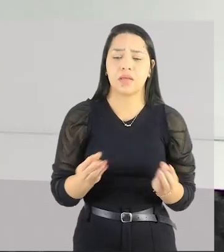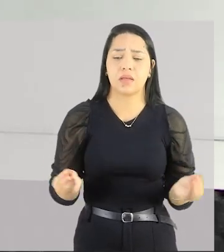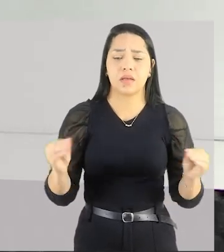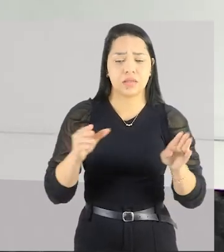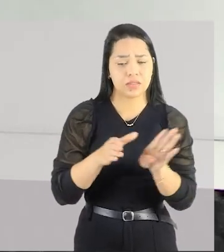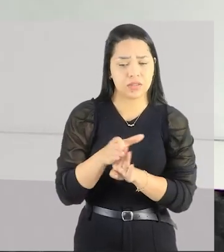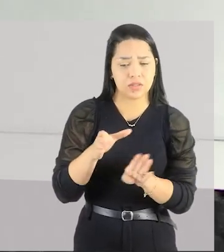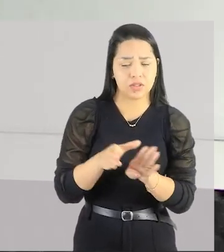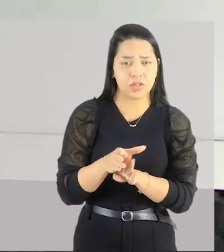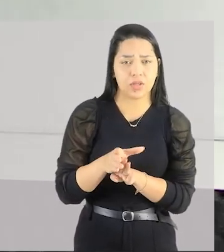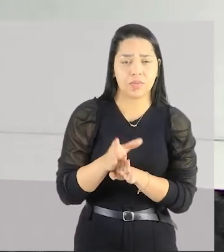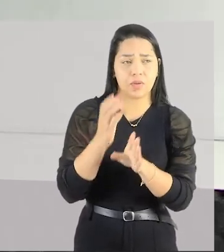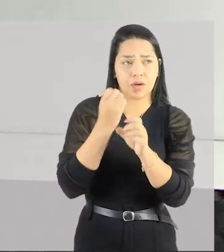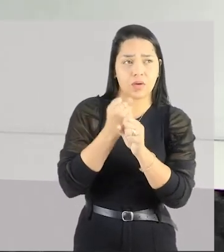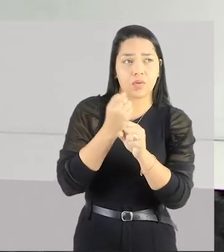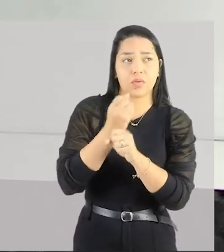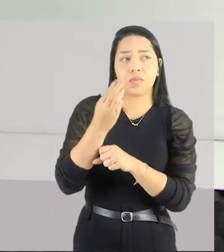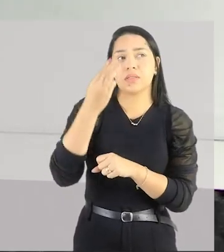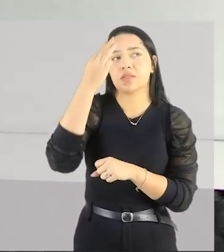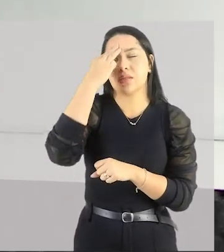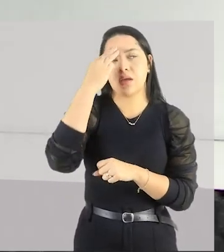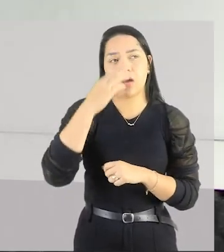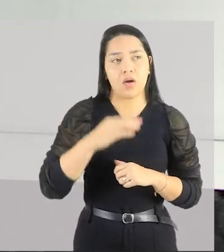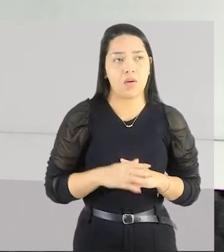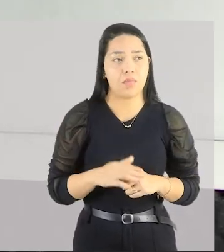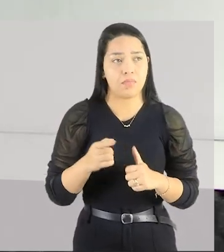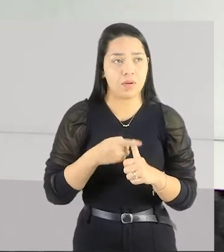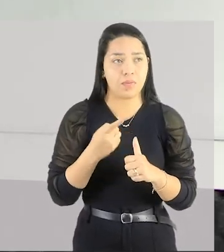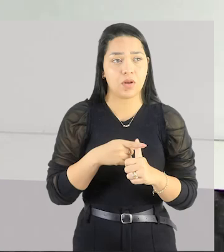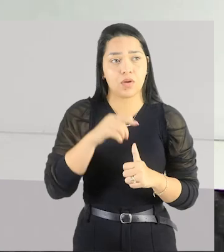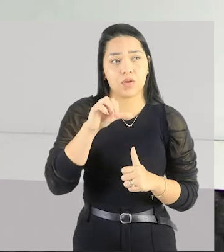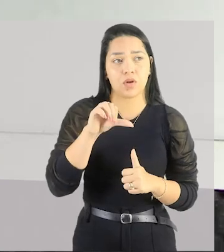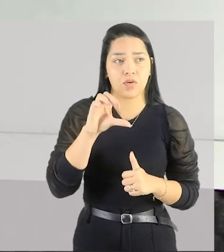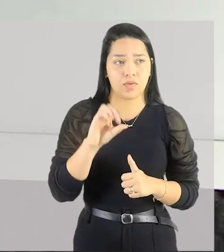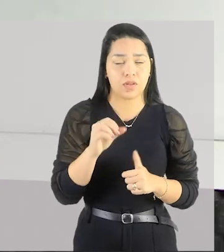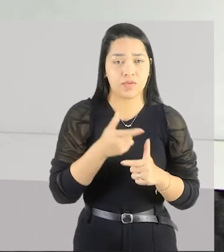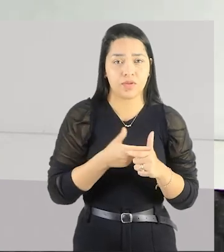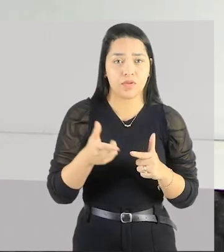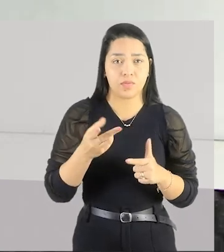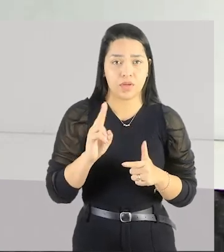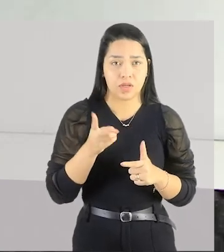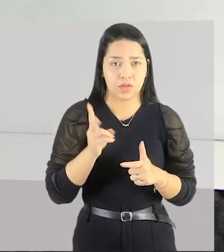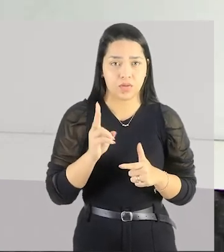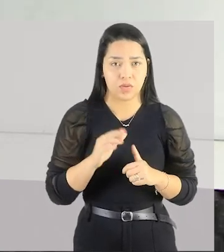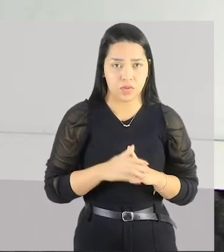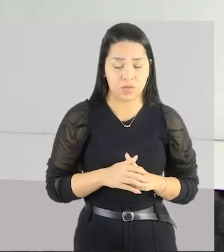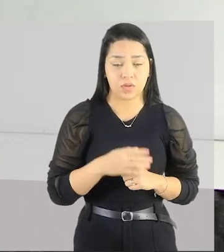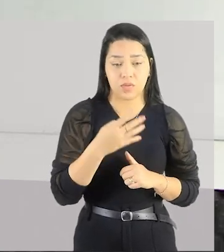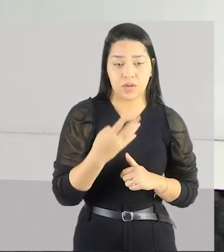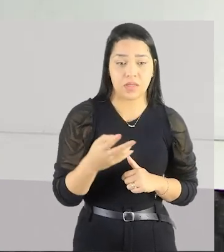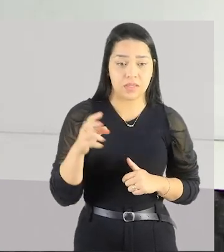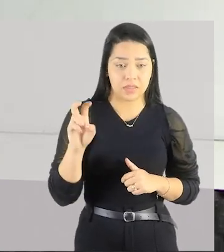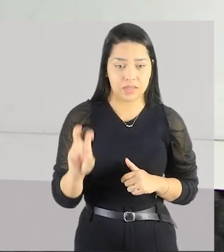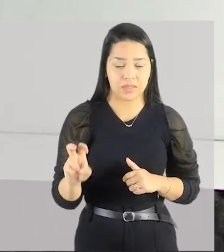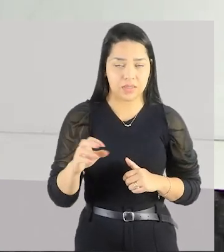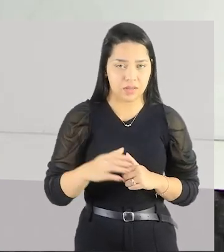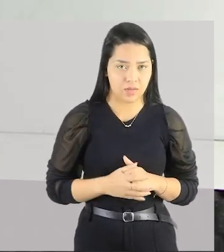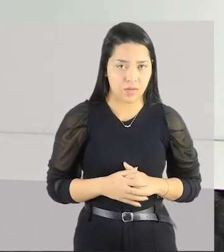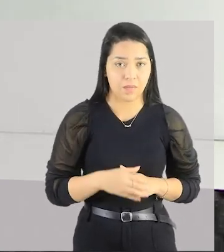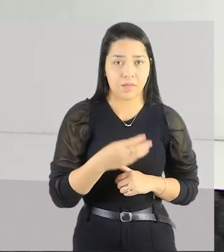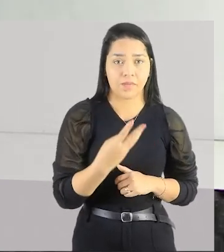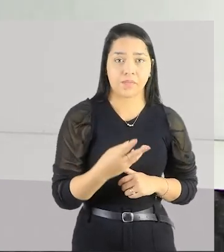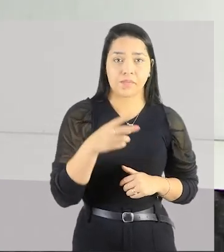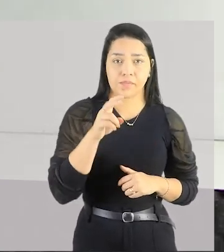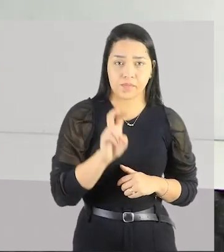mas é por cálculo mental. Então, bora lá. Primeiro, 90 dividido para 2, 45.